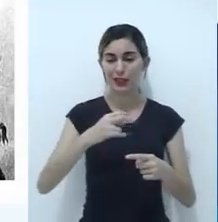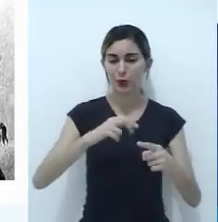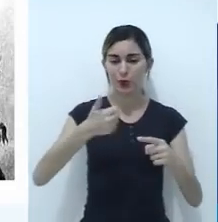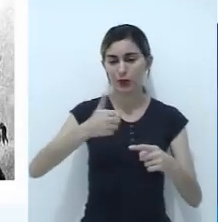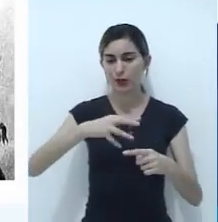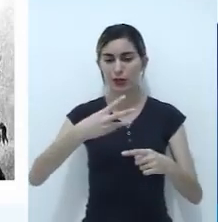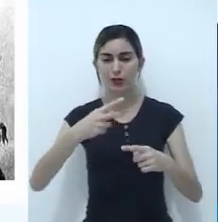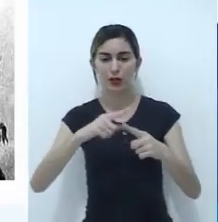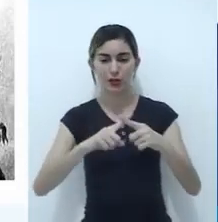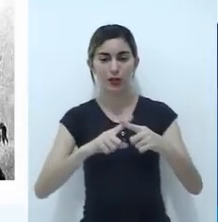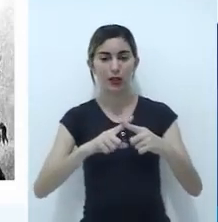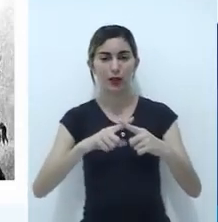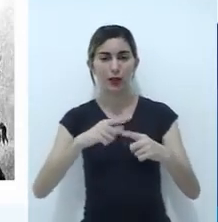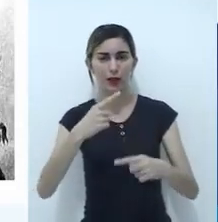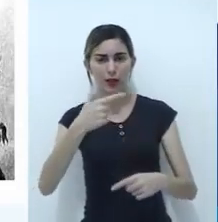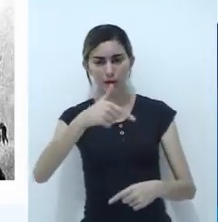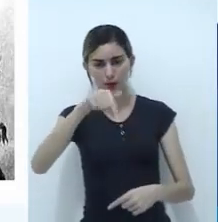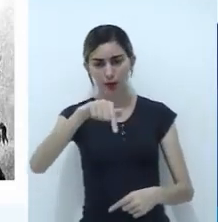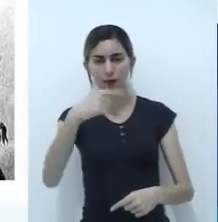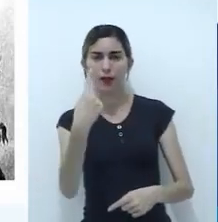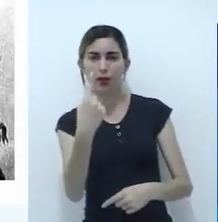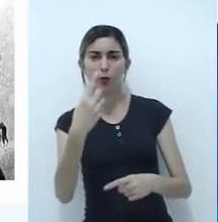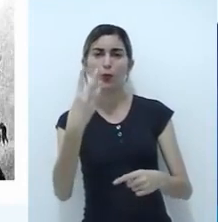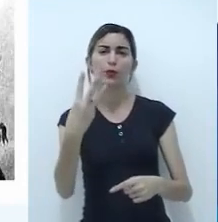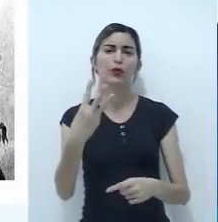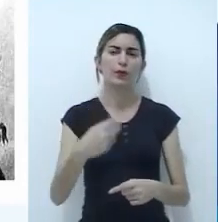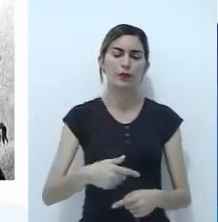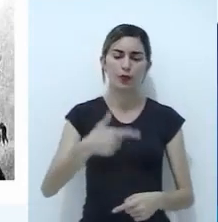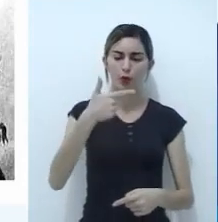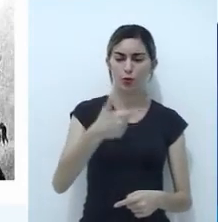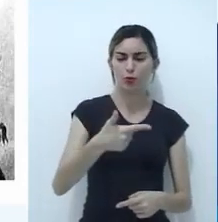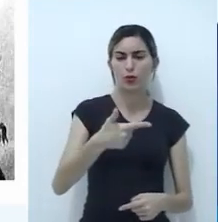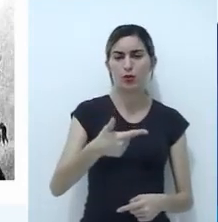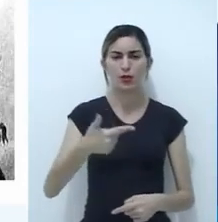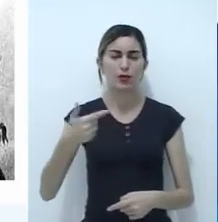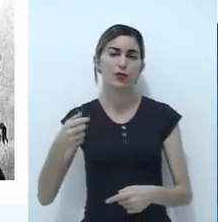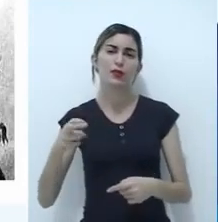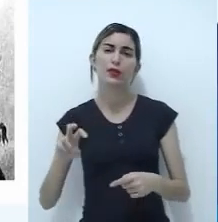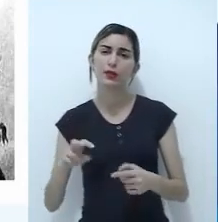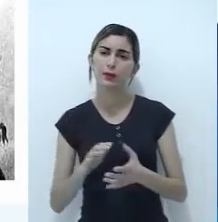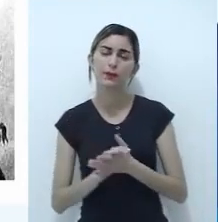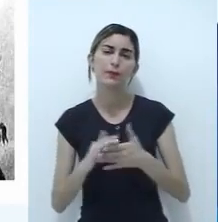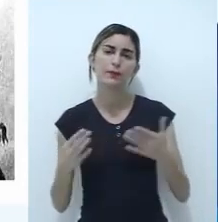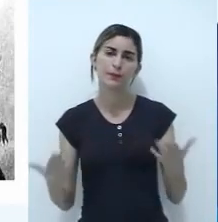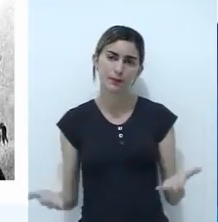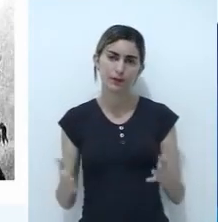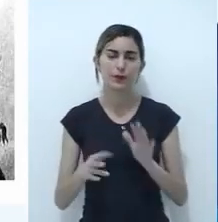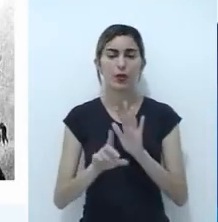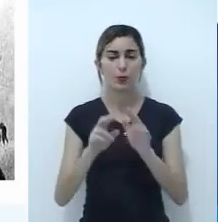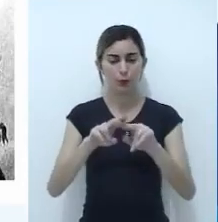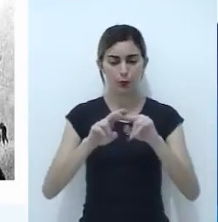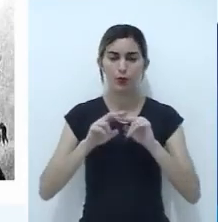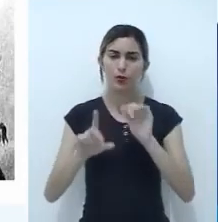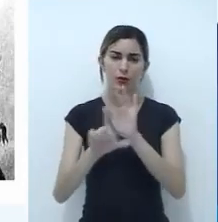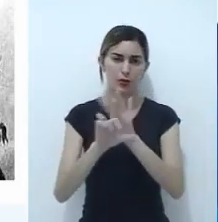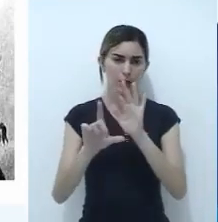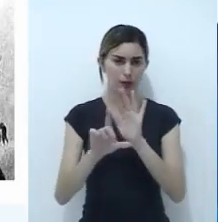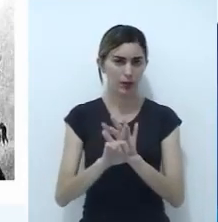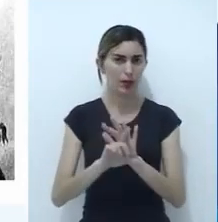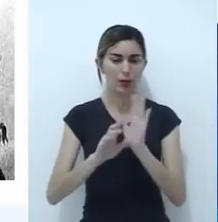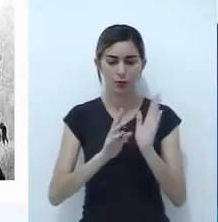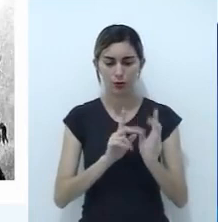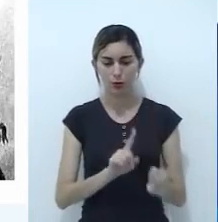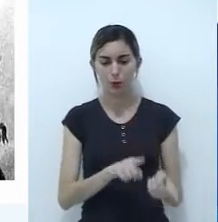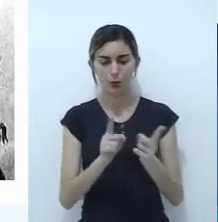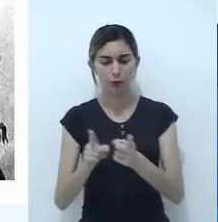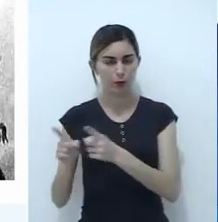Se eu multiplico 71 por 3, vai ser quanto? 213. É por isso que a lei de Proust, ou a lei